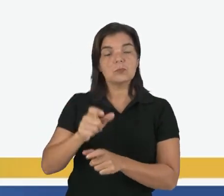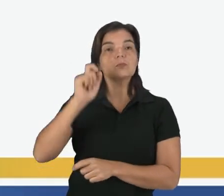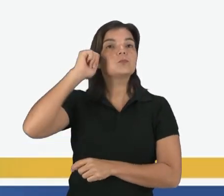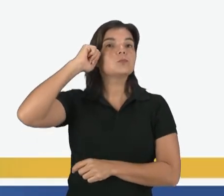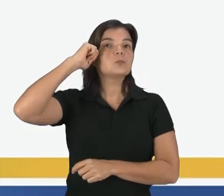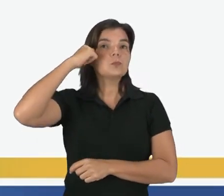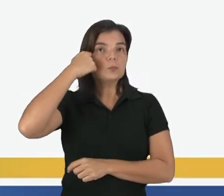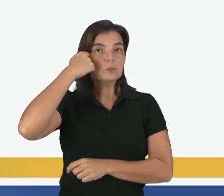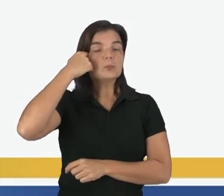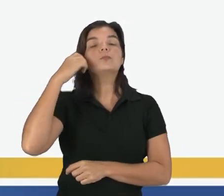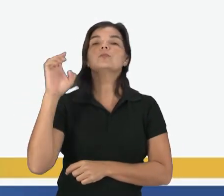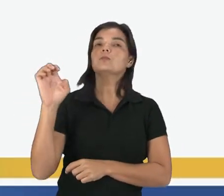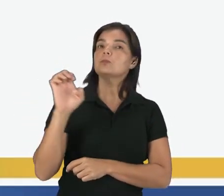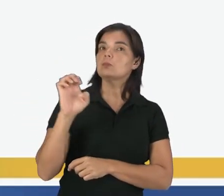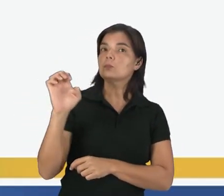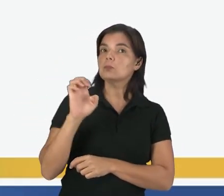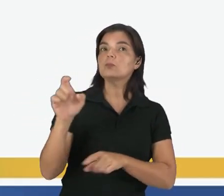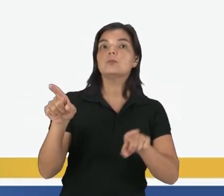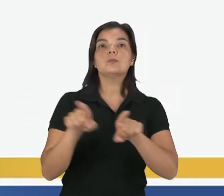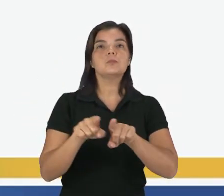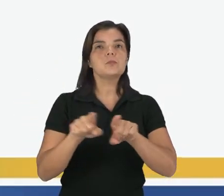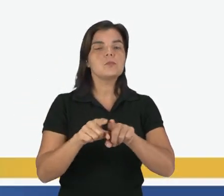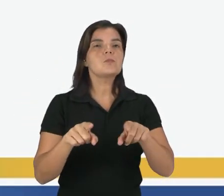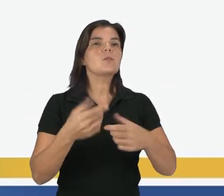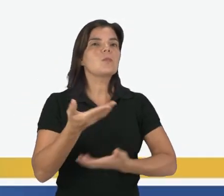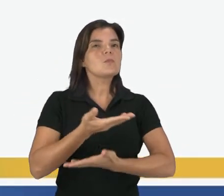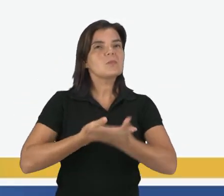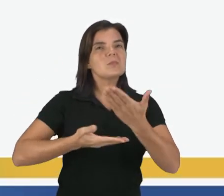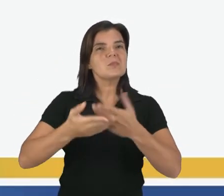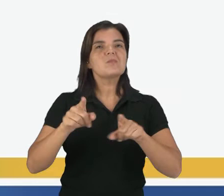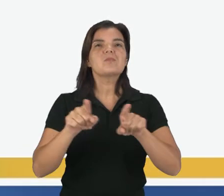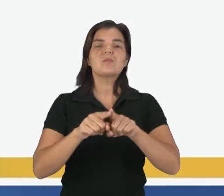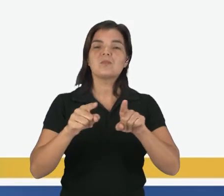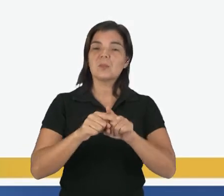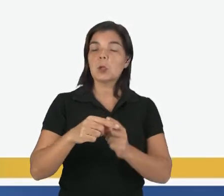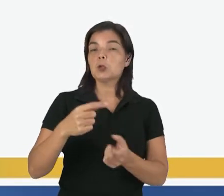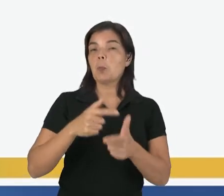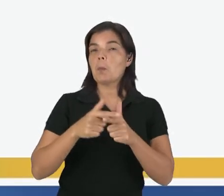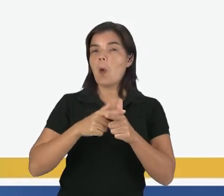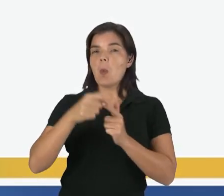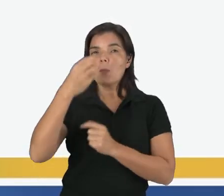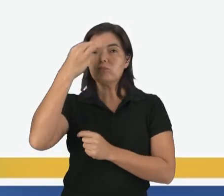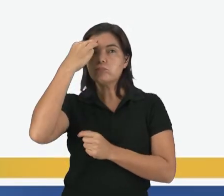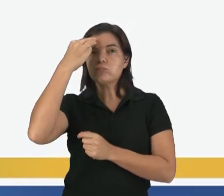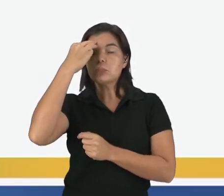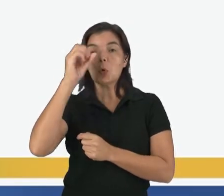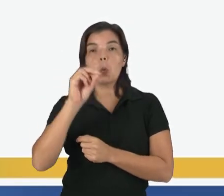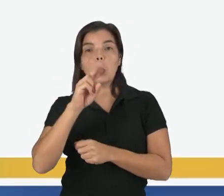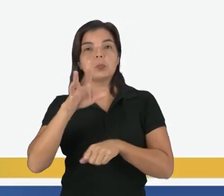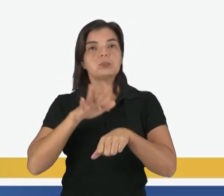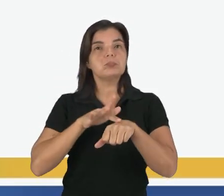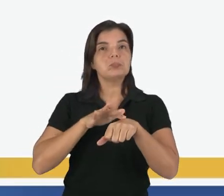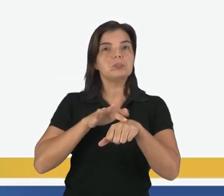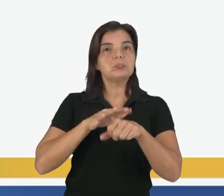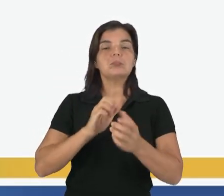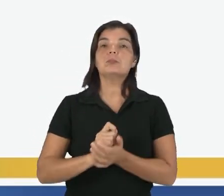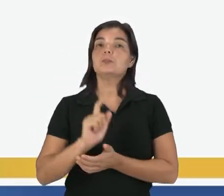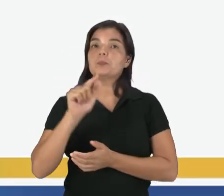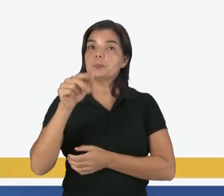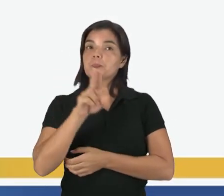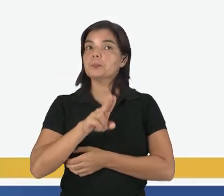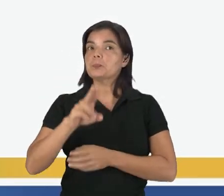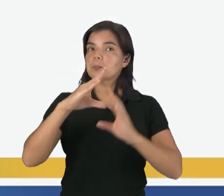do perfil por ser negro e gay, estabelecendo uma relação da aparência com distúrbio ou doença.